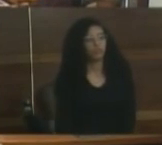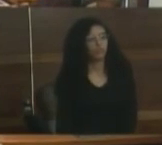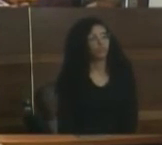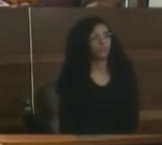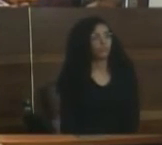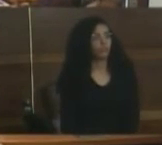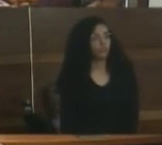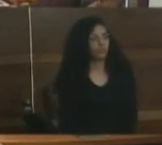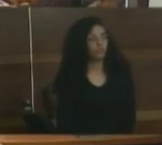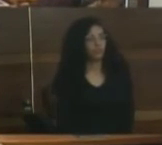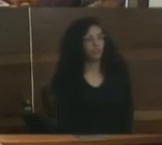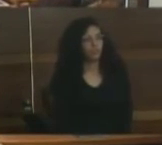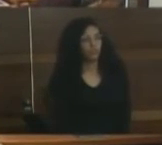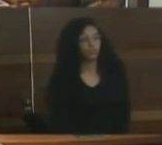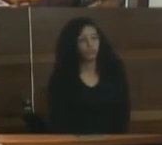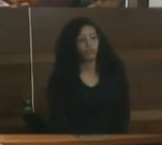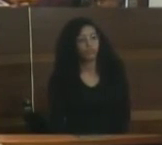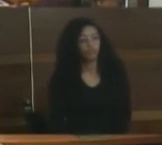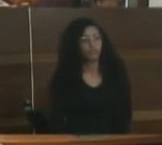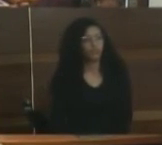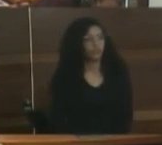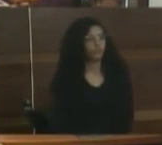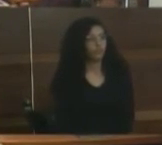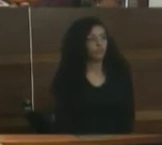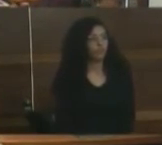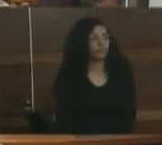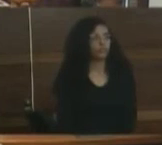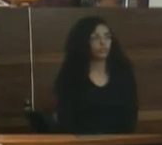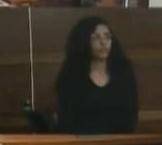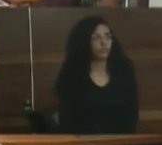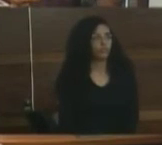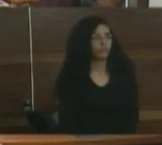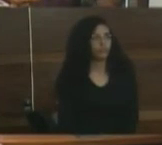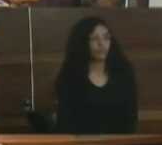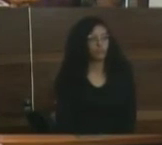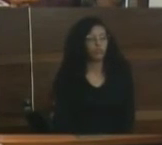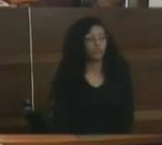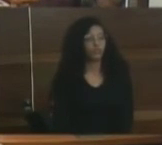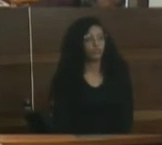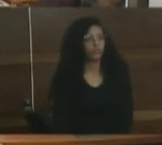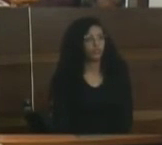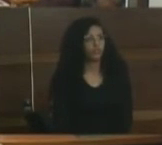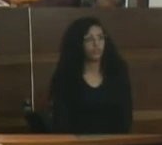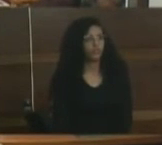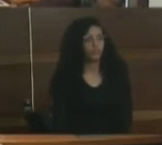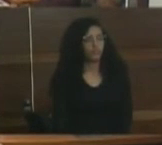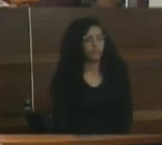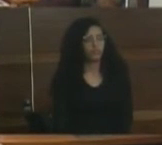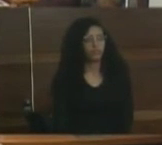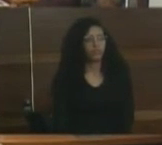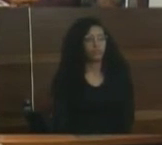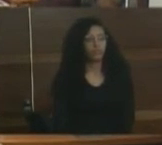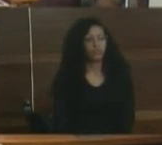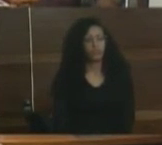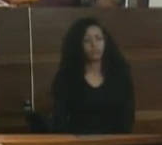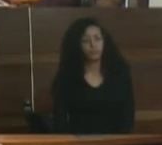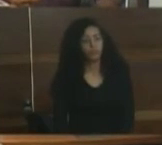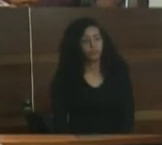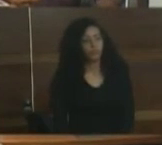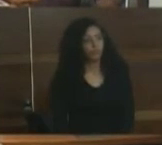e aí e aí e aí